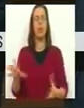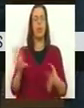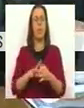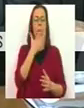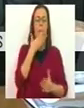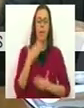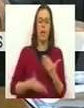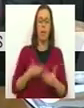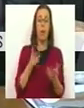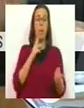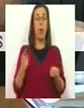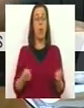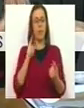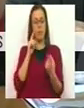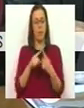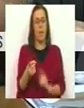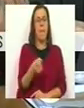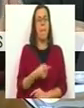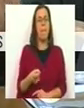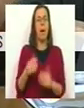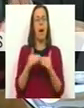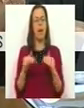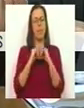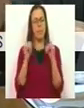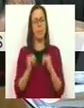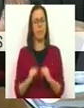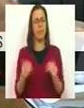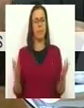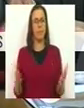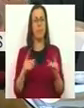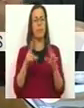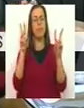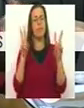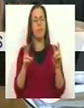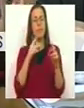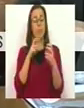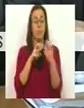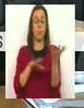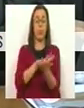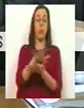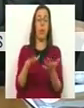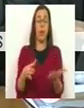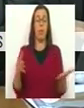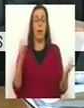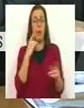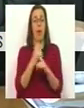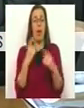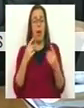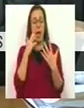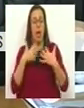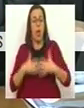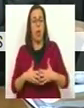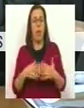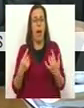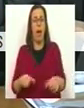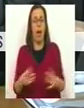com a eficácia da coordenação das missões de paz a nível internacional, que sabemos que é uma matéria muito polémica e relativamente à qual há profundas